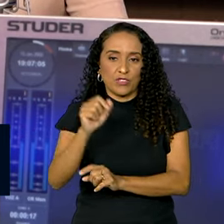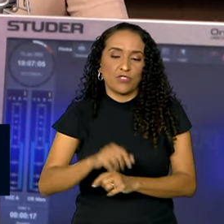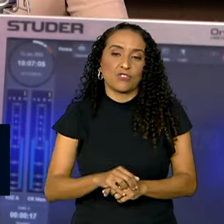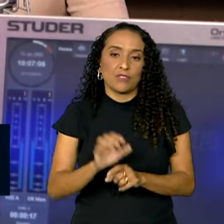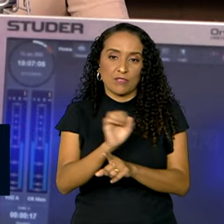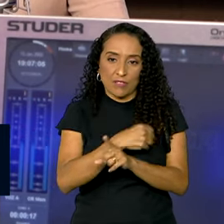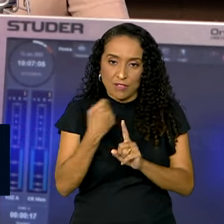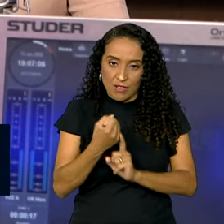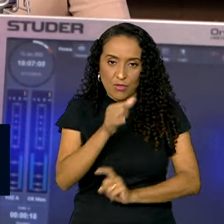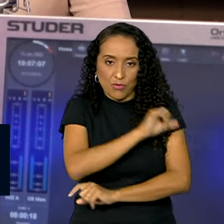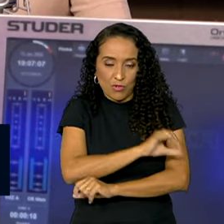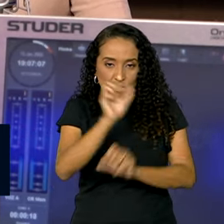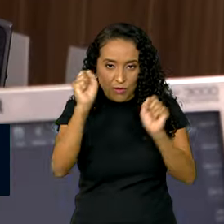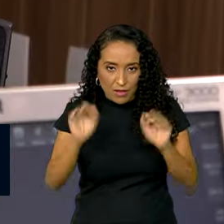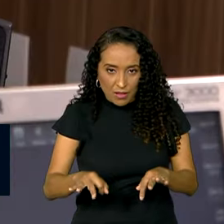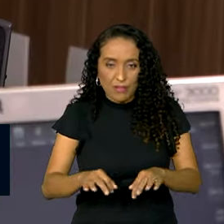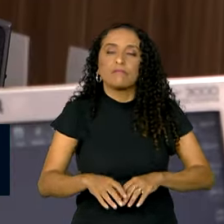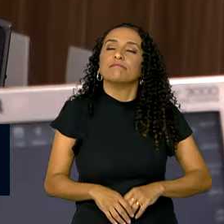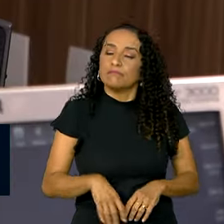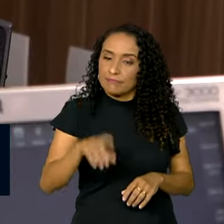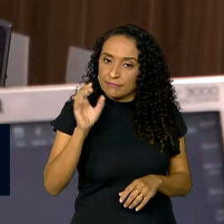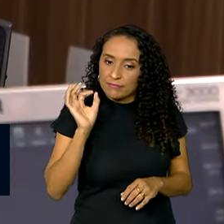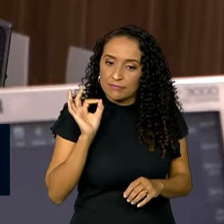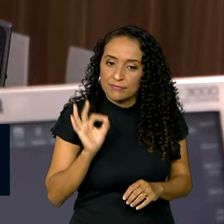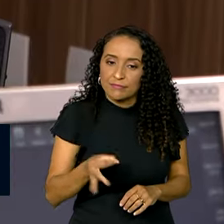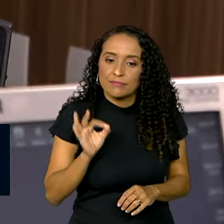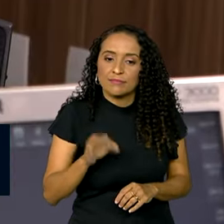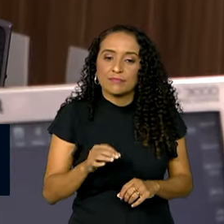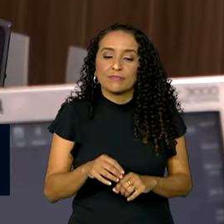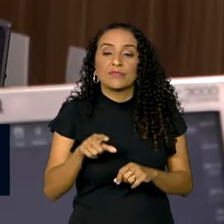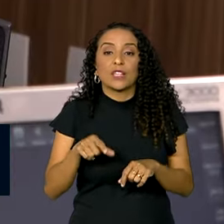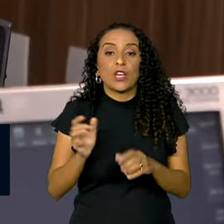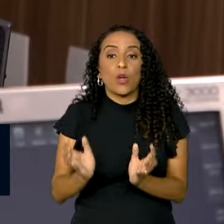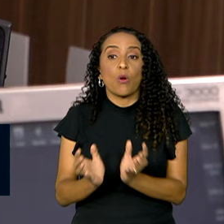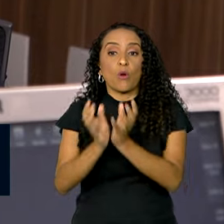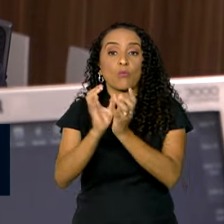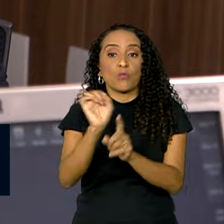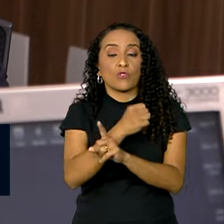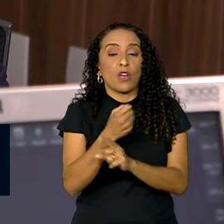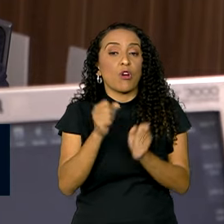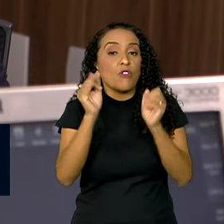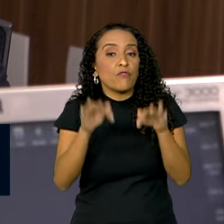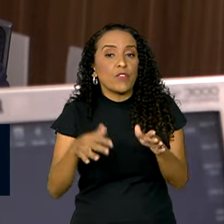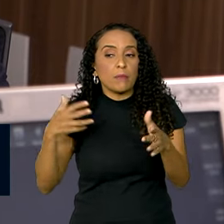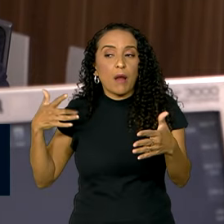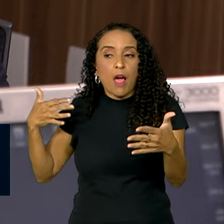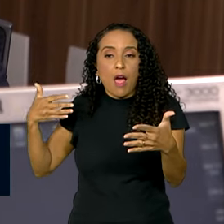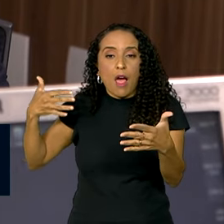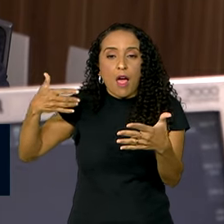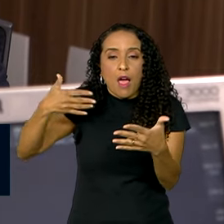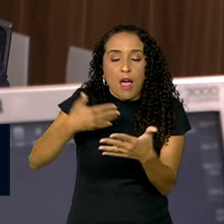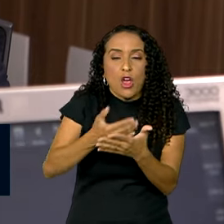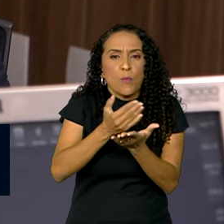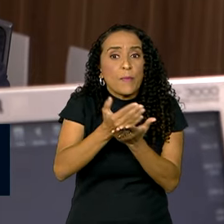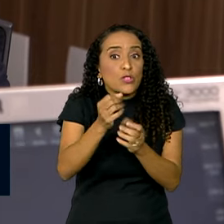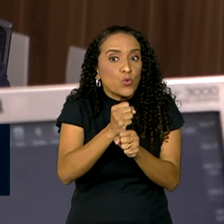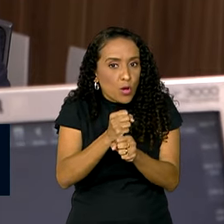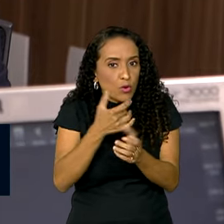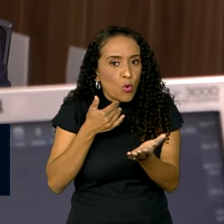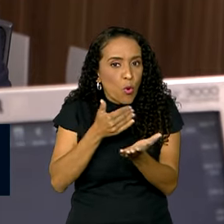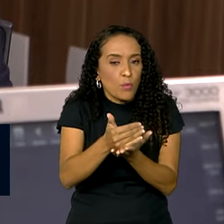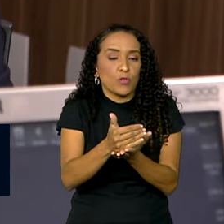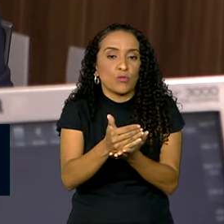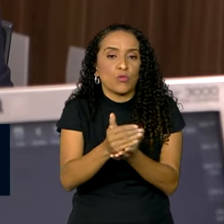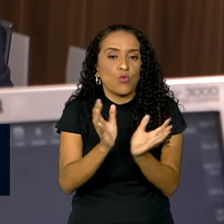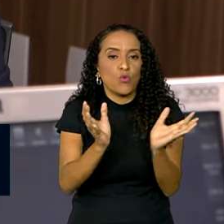G20 social no Rio né exatamente a cúpula social é o fim de um processo que começou já no início do ano com